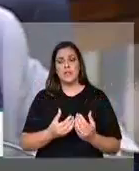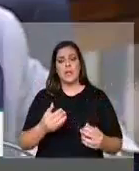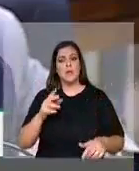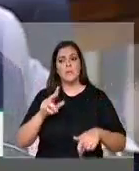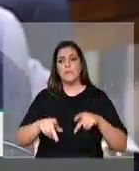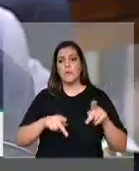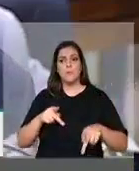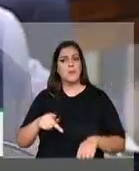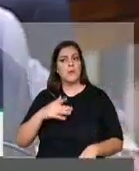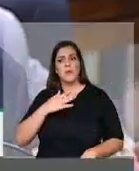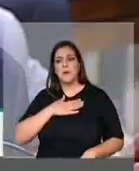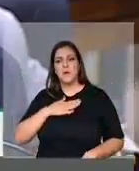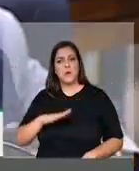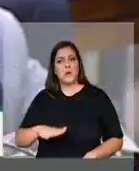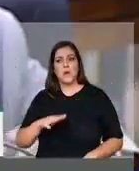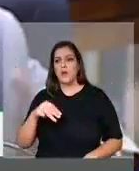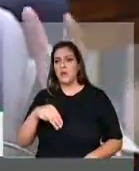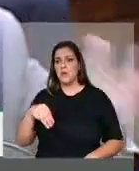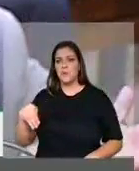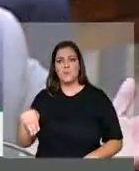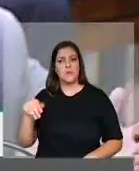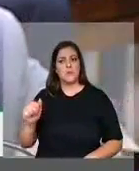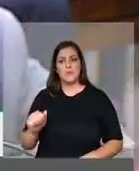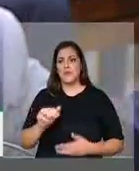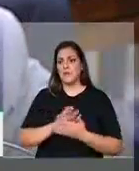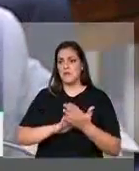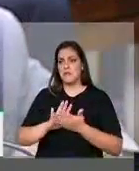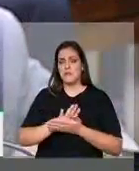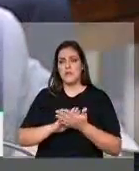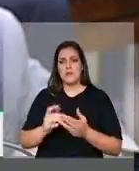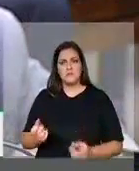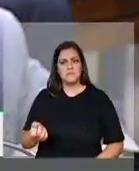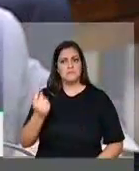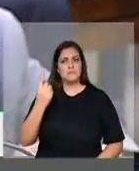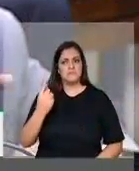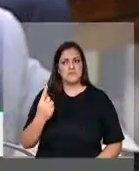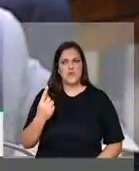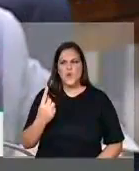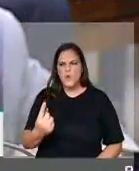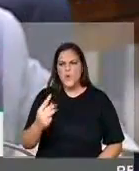não é adepta do MMA e, inexplicavelmente,